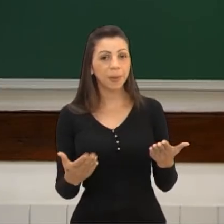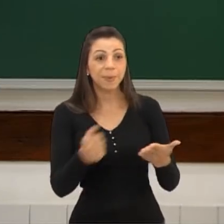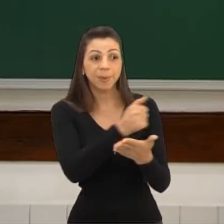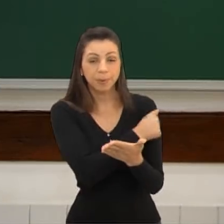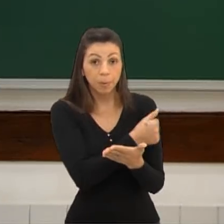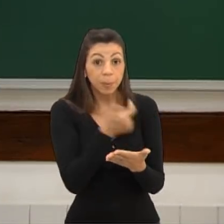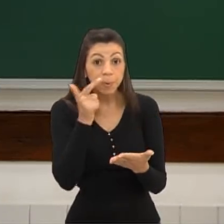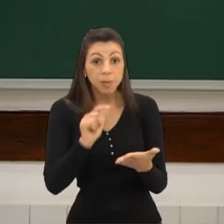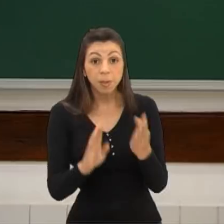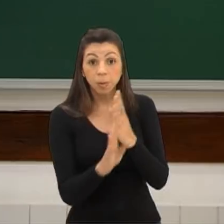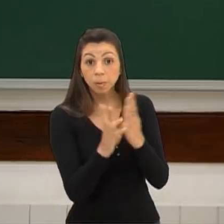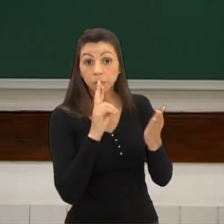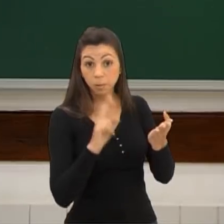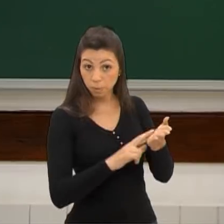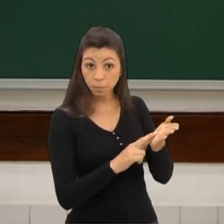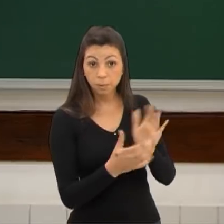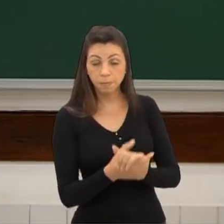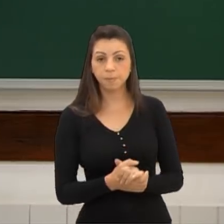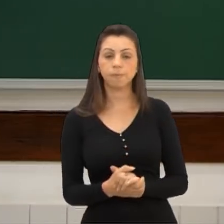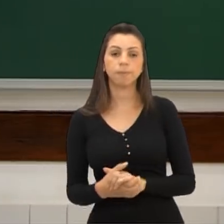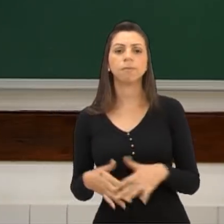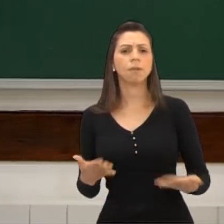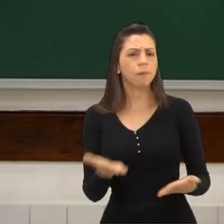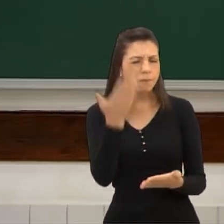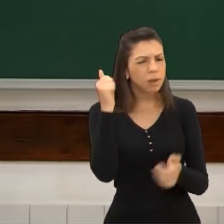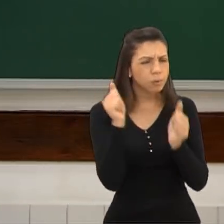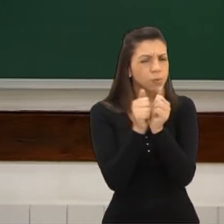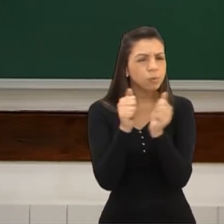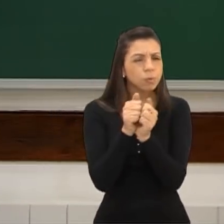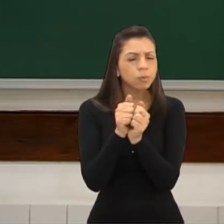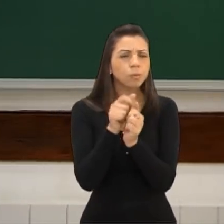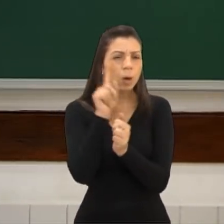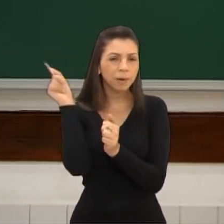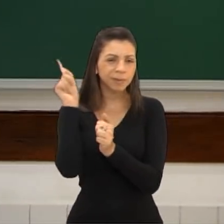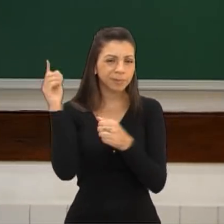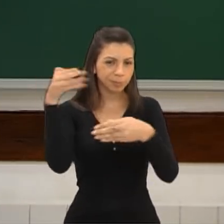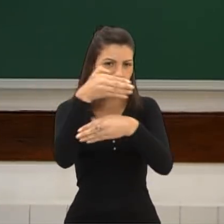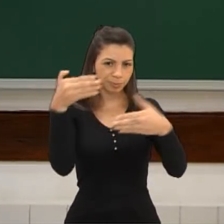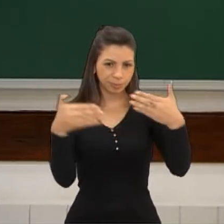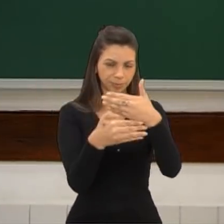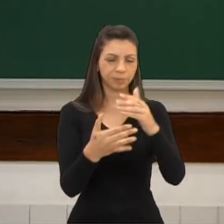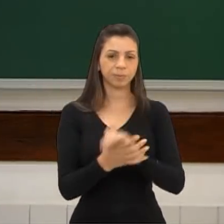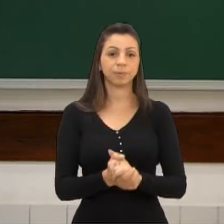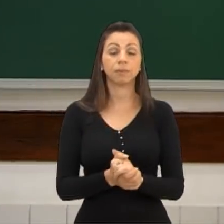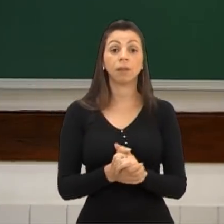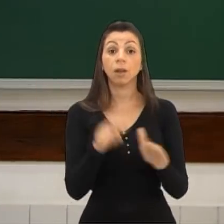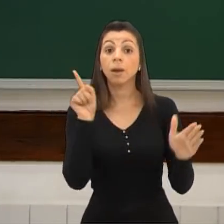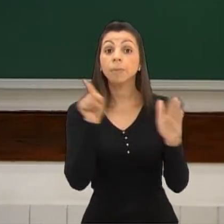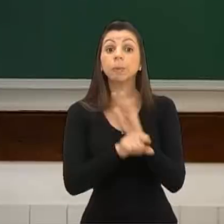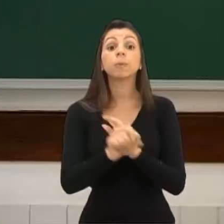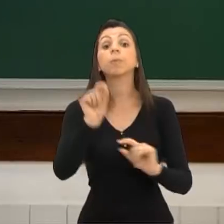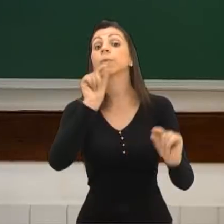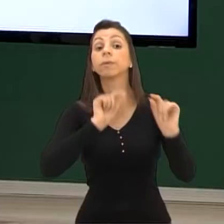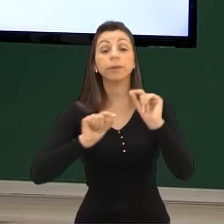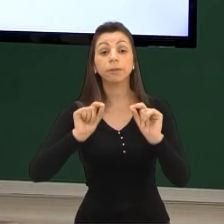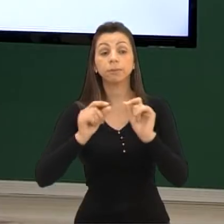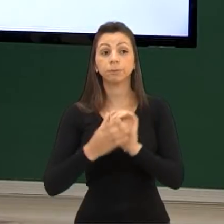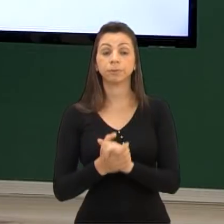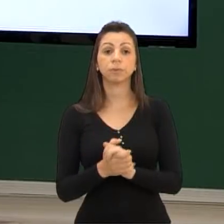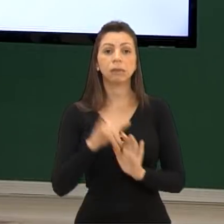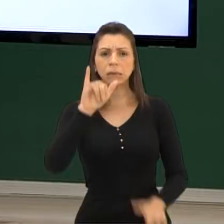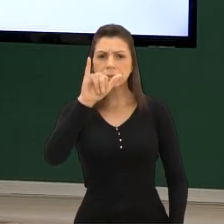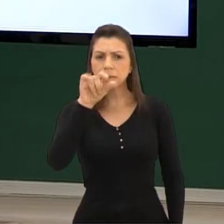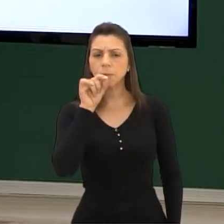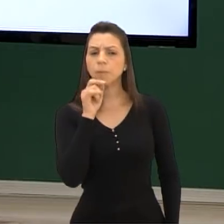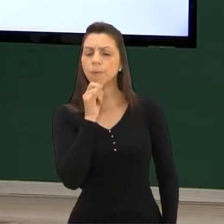Então, alunos, conseguiram identificar o resultado? Venha com o professor aqui, vamos verificar na tela. A pergunta é: se